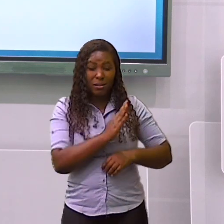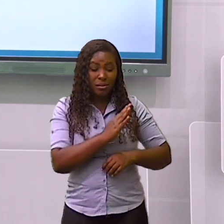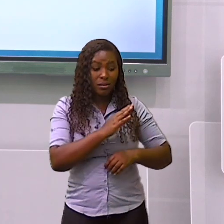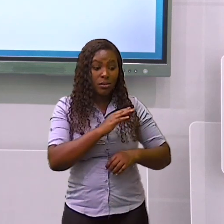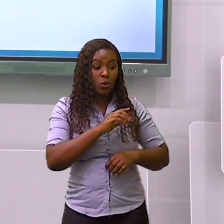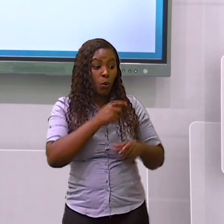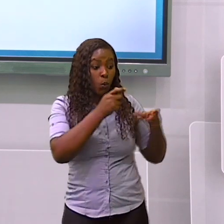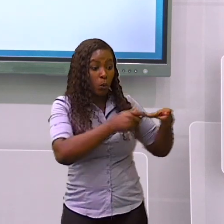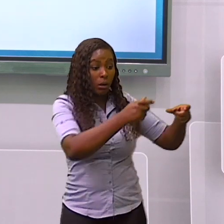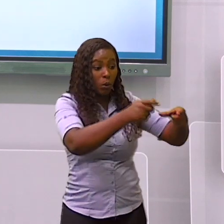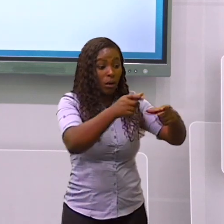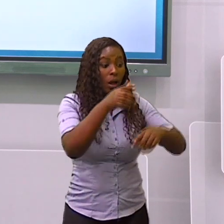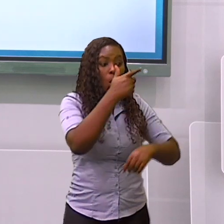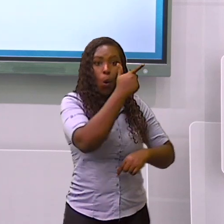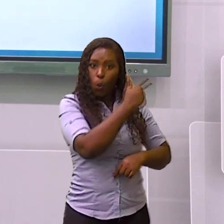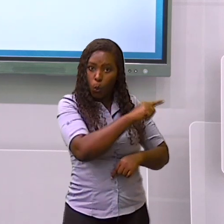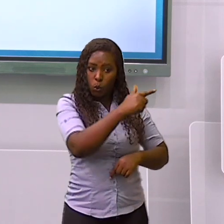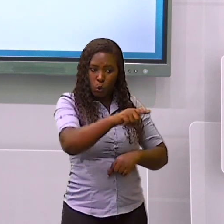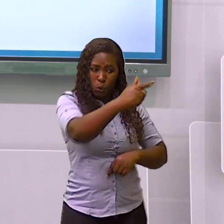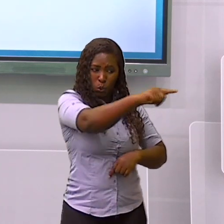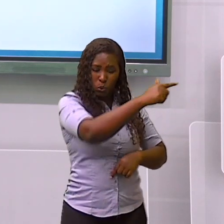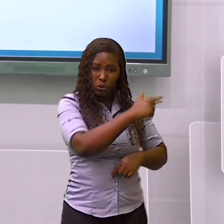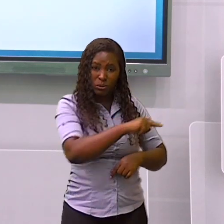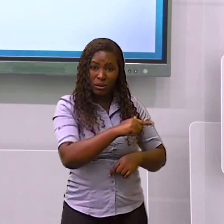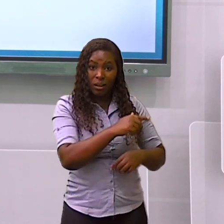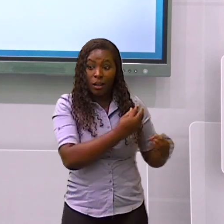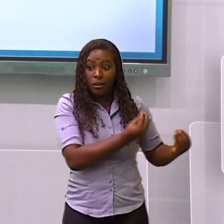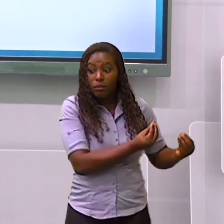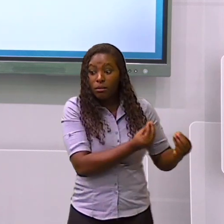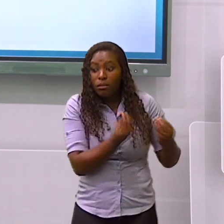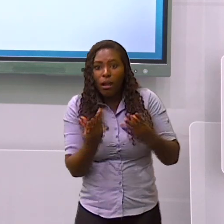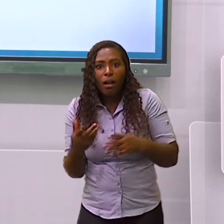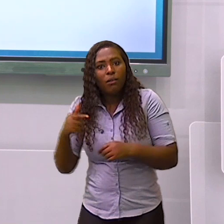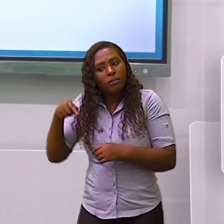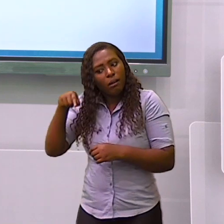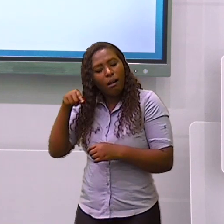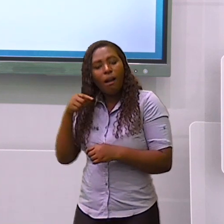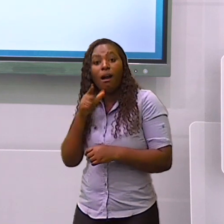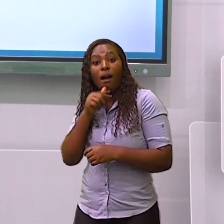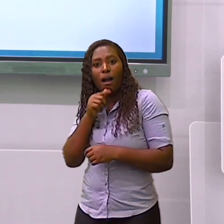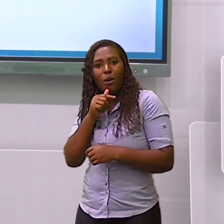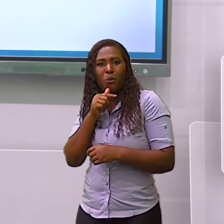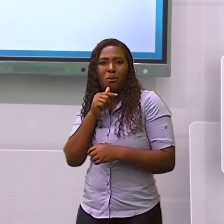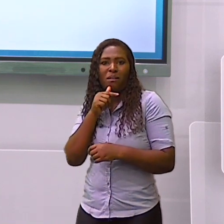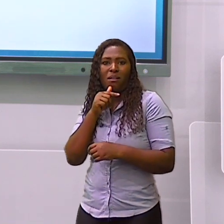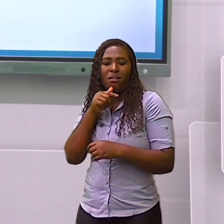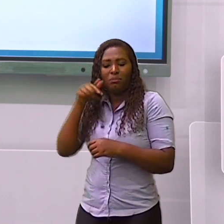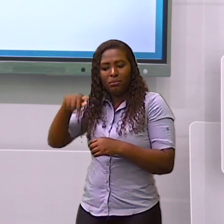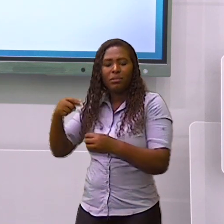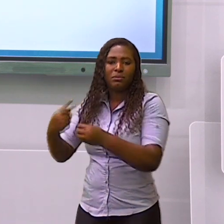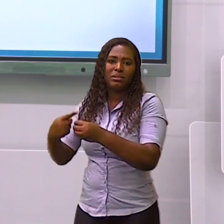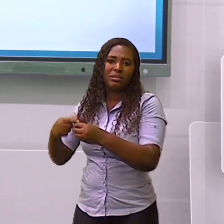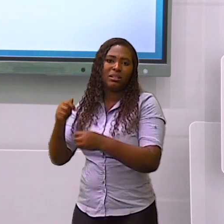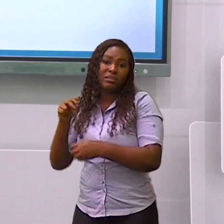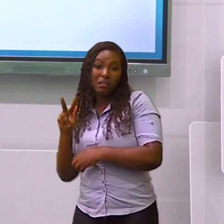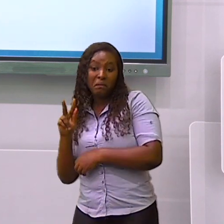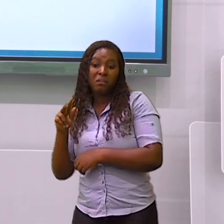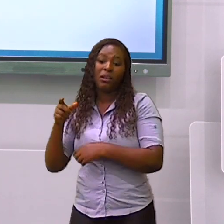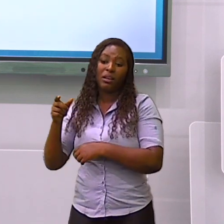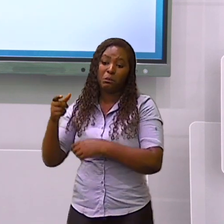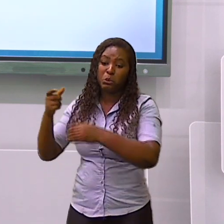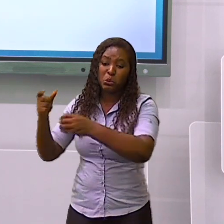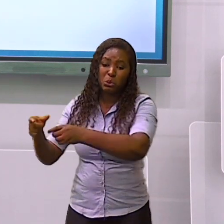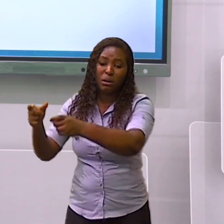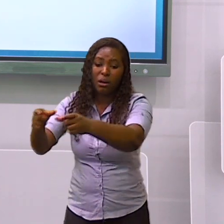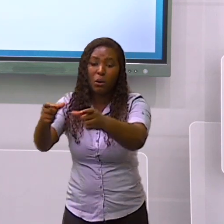viam a situação e eles doavam água mineral, porque estavam vendo que a Samarco, ela não tinha essa água